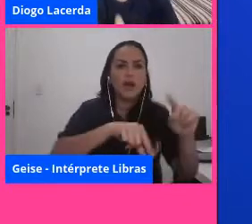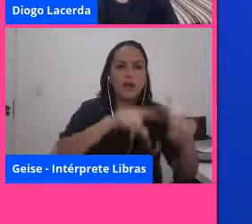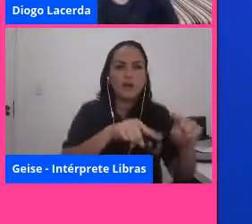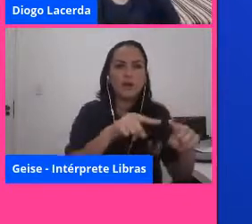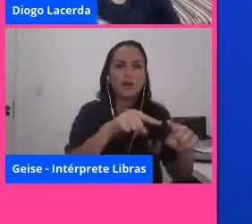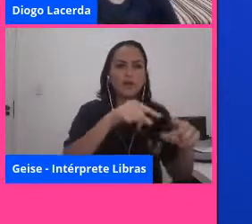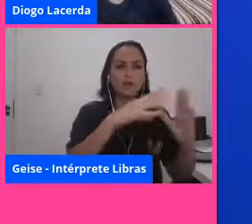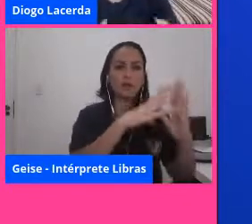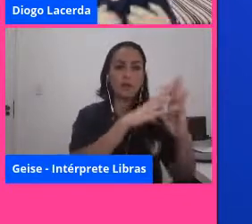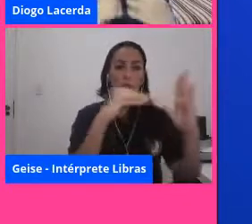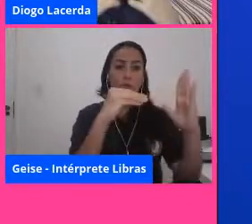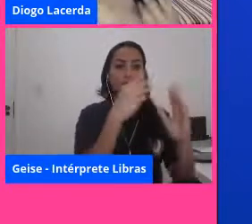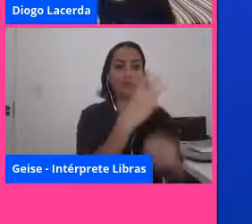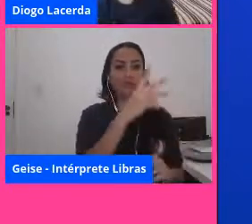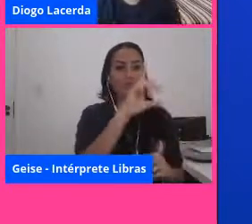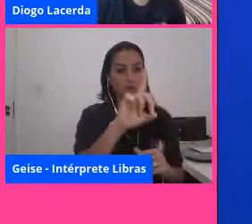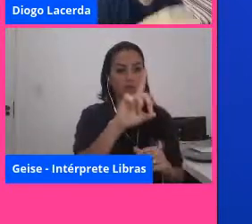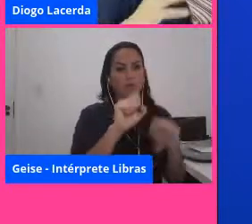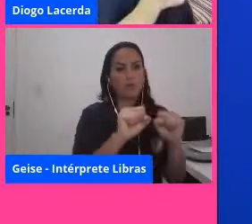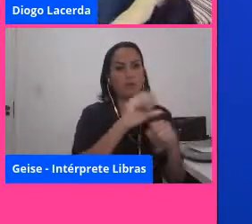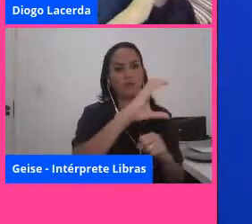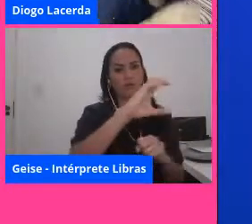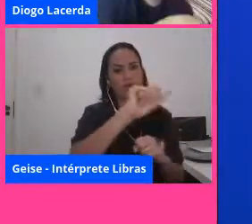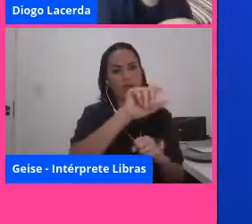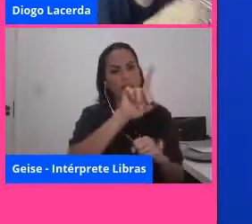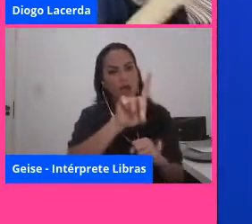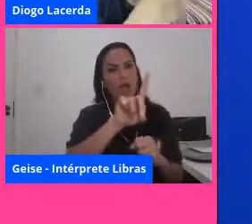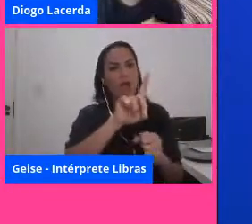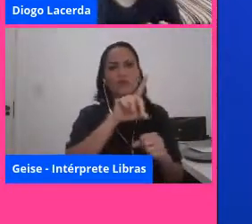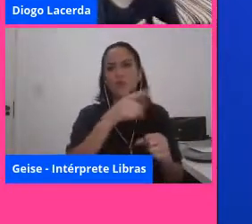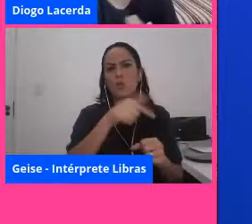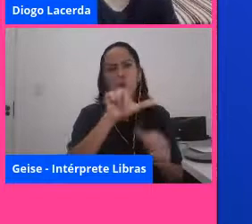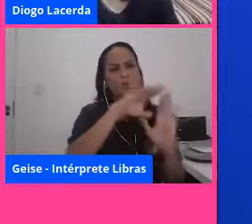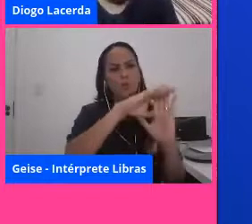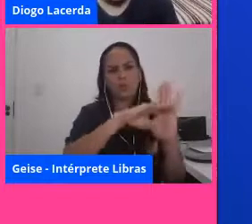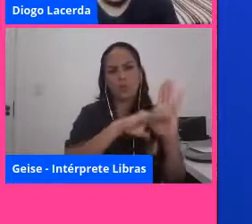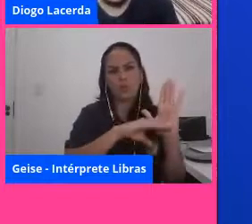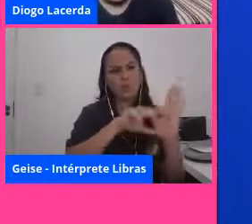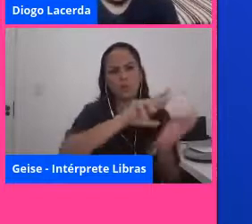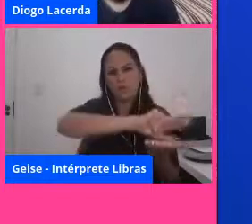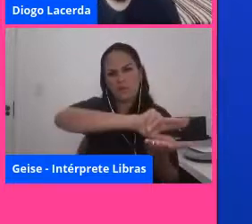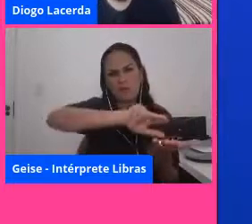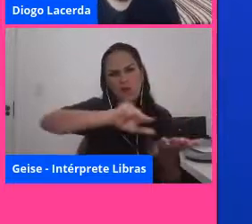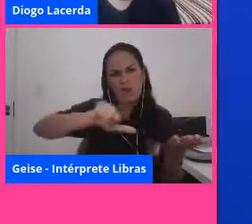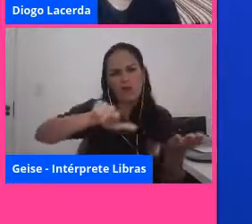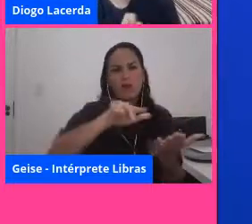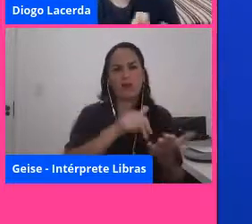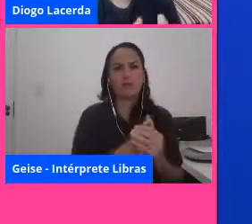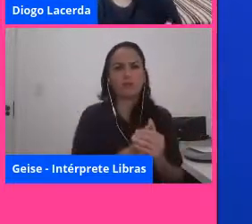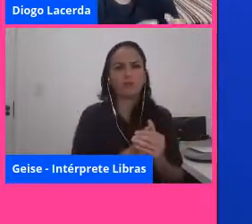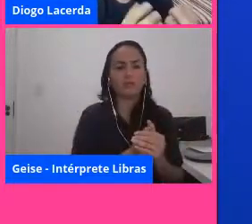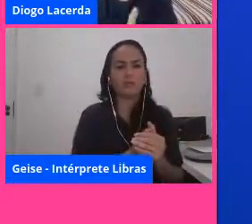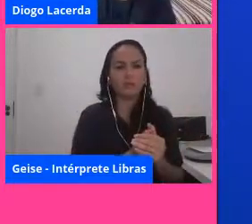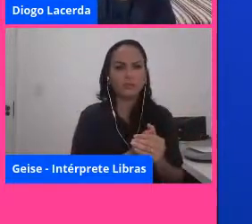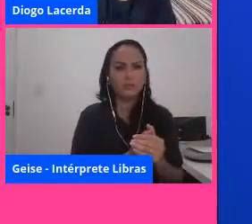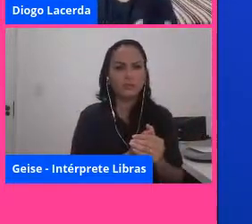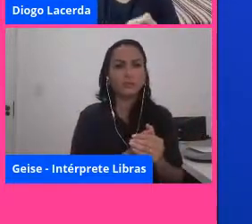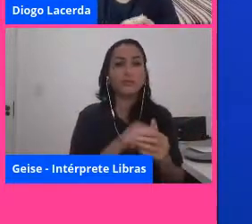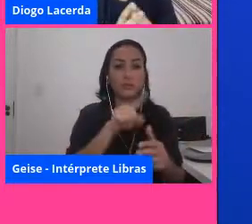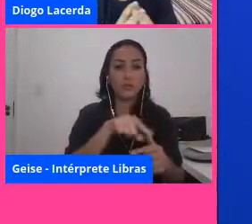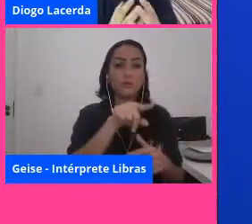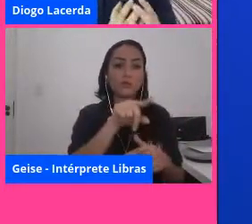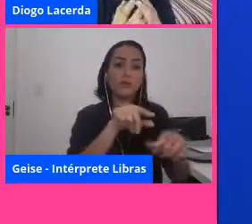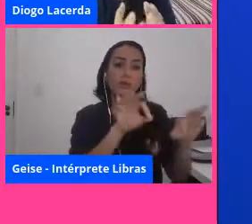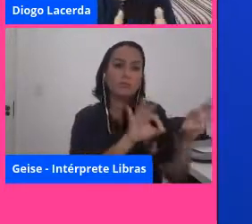no AutoCAD, no FreeCAD, no Fusion, no SolidWorks, enfim, qualquer software. E aí, você vai desenhar essa